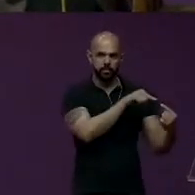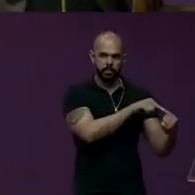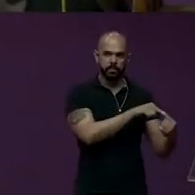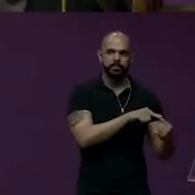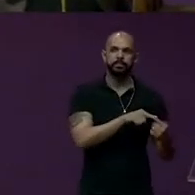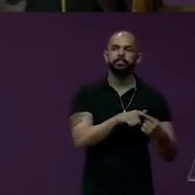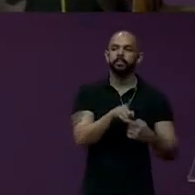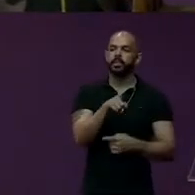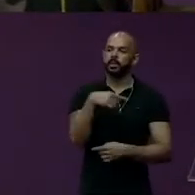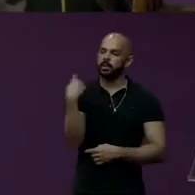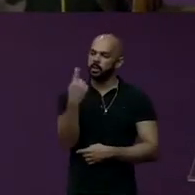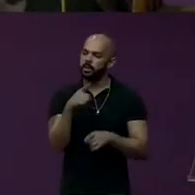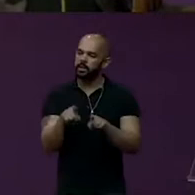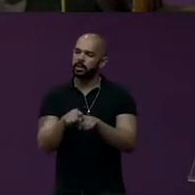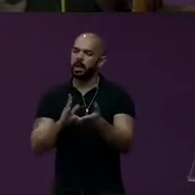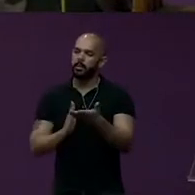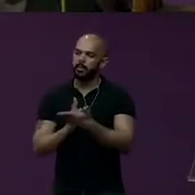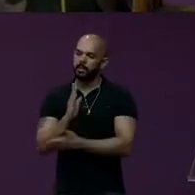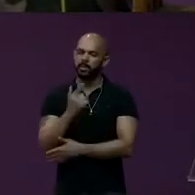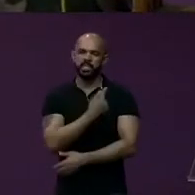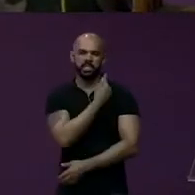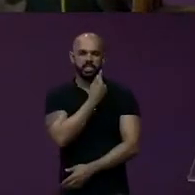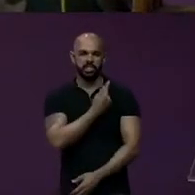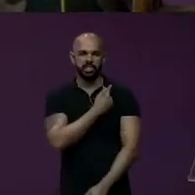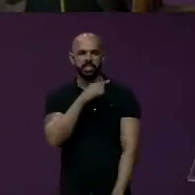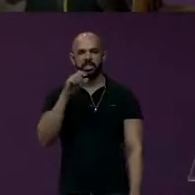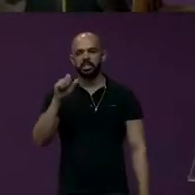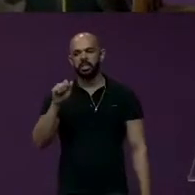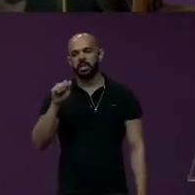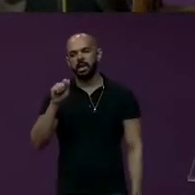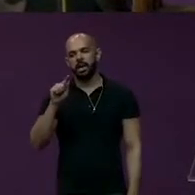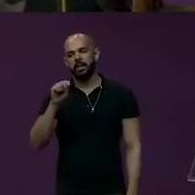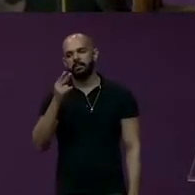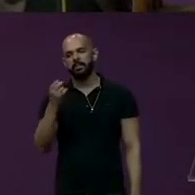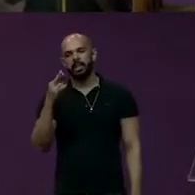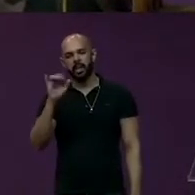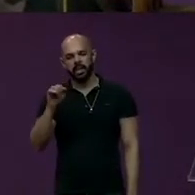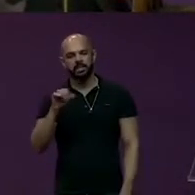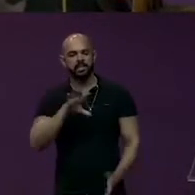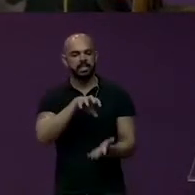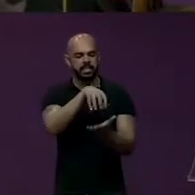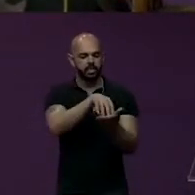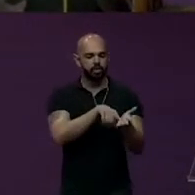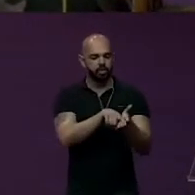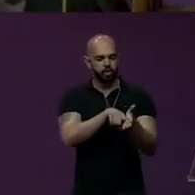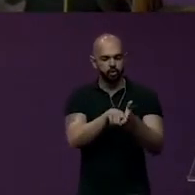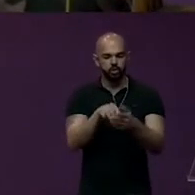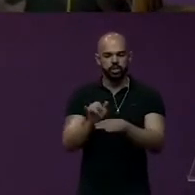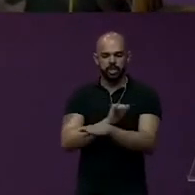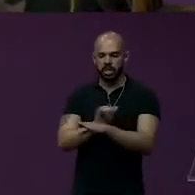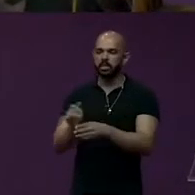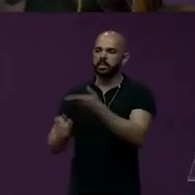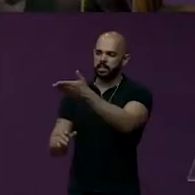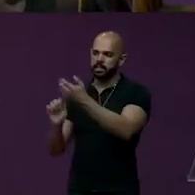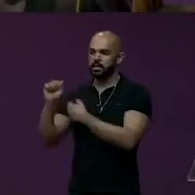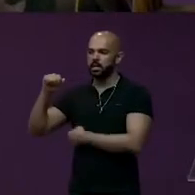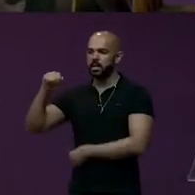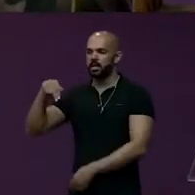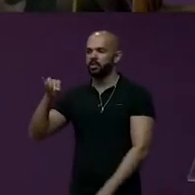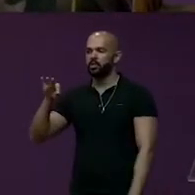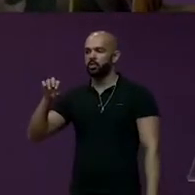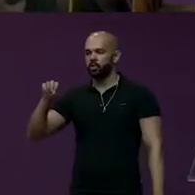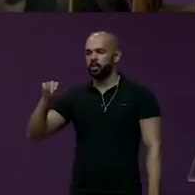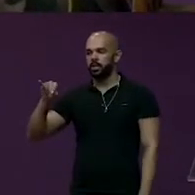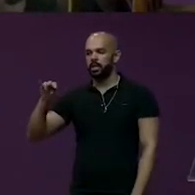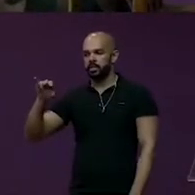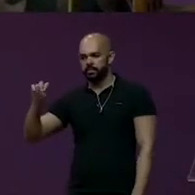Nós constituímos, isso foi aprovado na gestão do Gadelha, o Centro de Estudos Estratégicos, está aqui o Antônio Ivo, e no início da